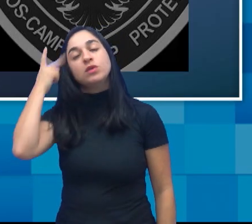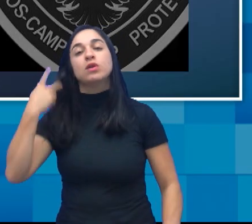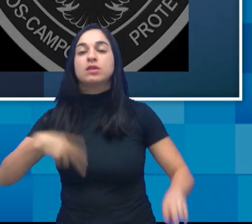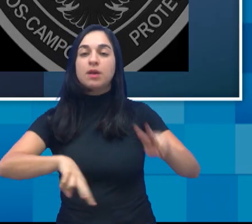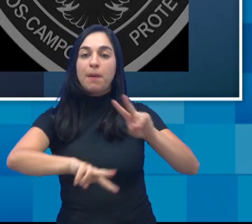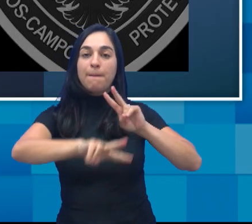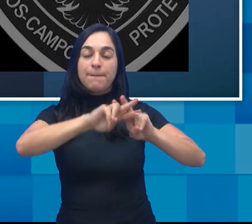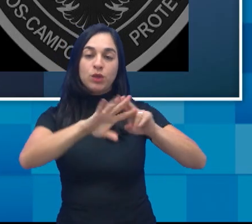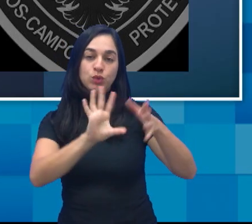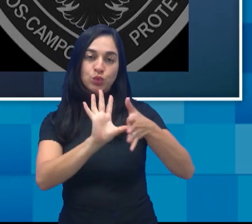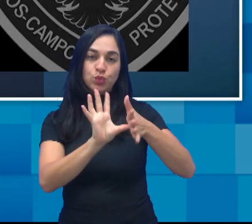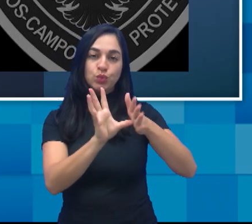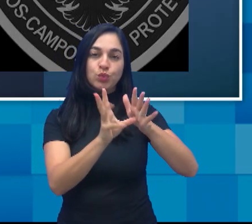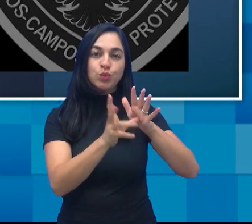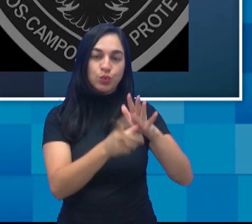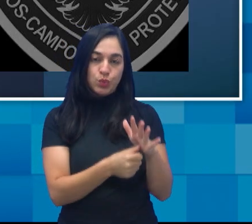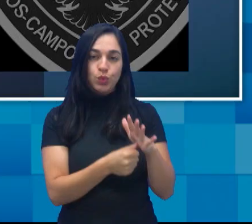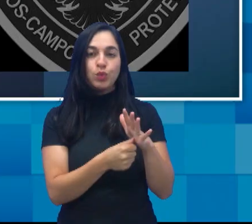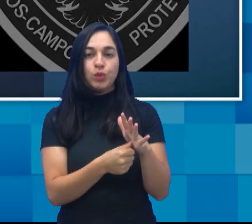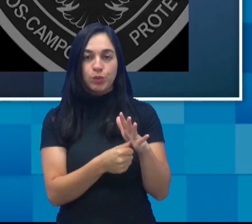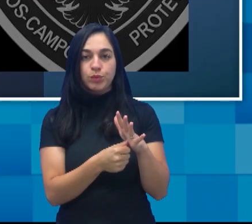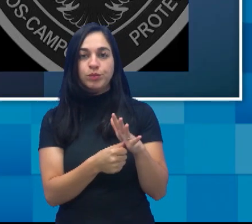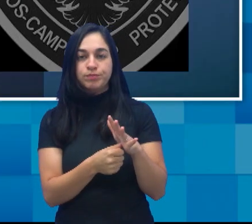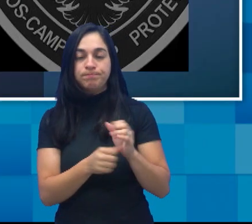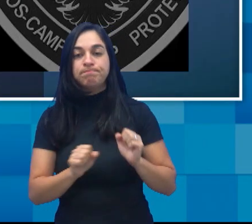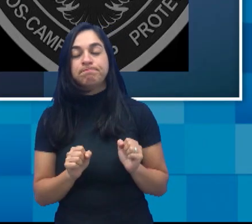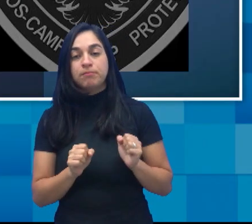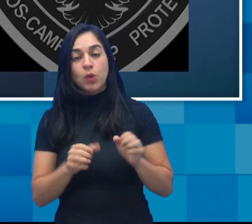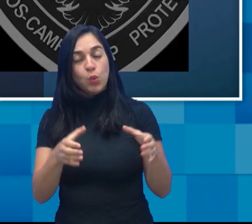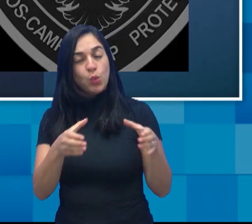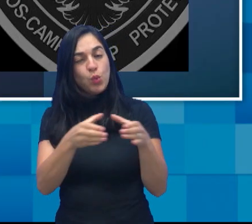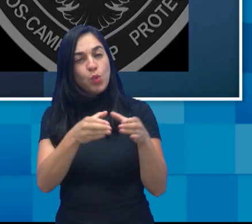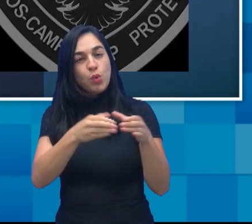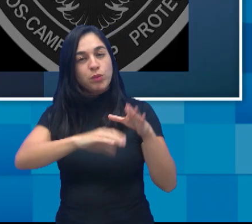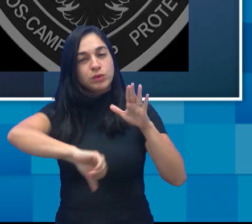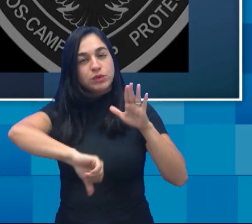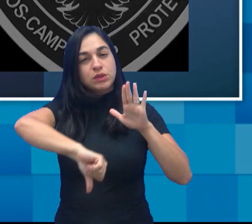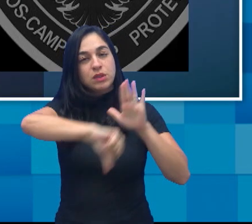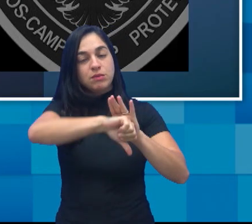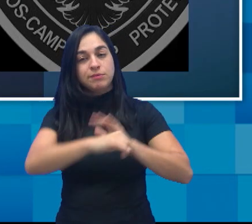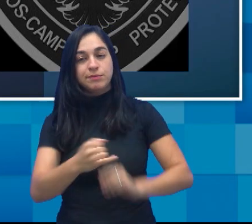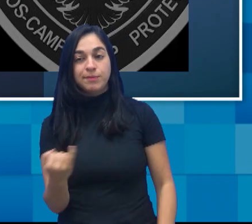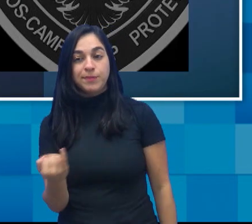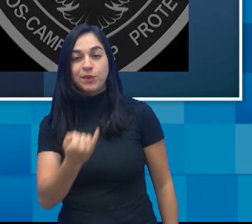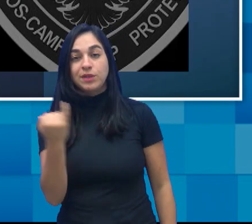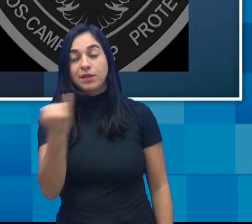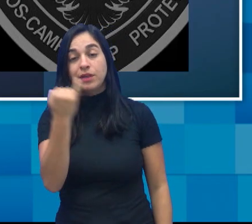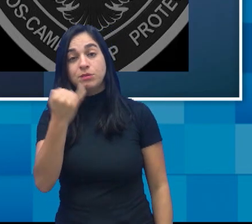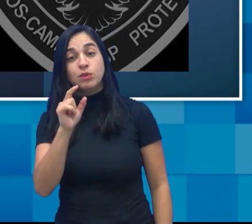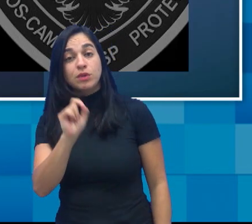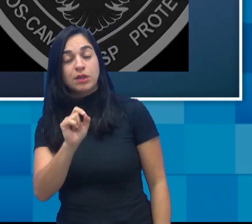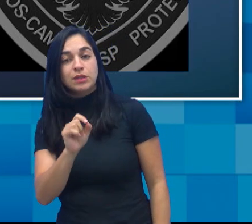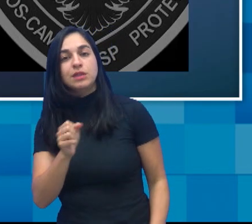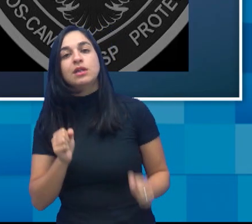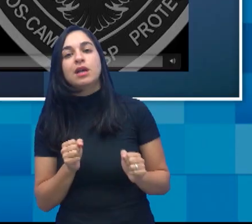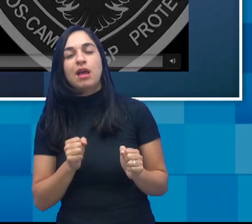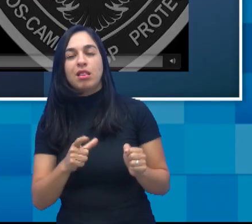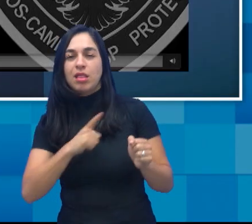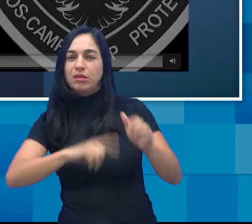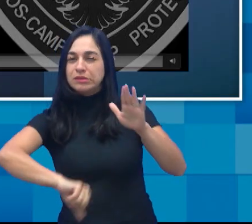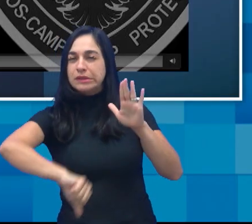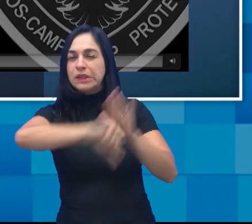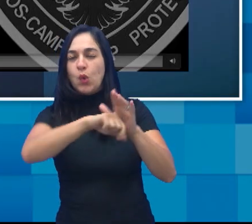qualificado e associação criminosa, ocorrência de extrema relevância para o enfrentamento da